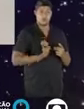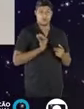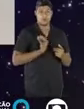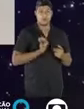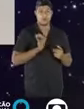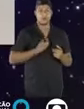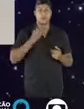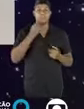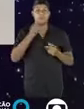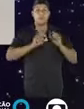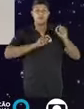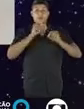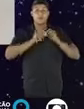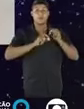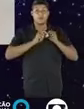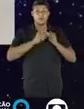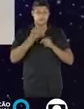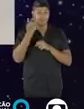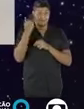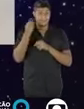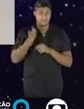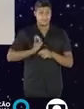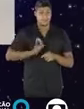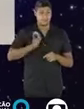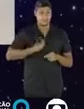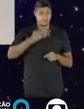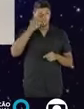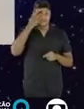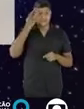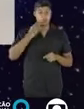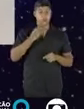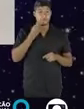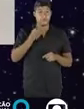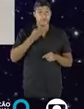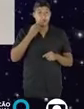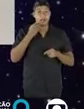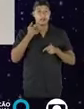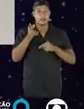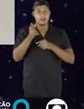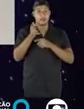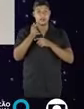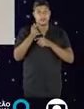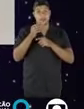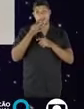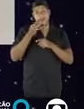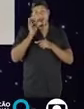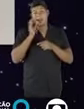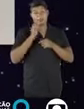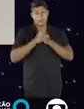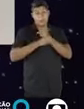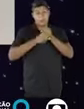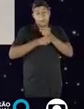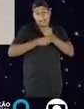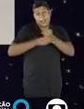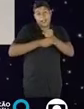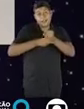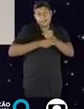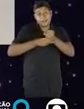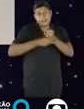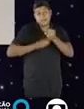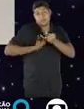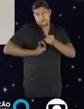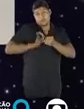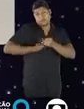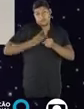achei interessante ela falar a questão da época, porque é muito comum a pessoa falar, ah, eu só como orgânico, aí o cara quer comer a mesma coisa o ano inteiro, né? E